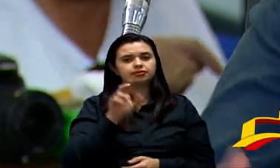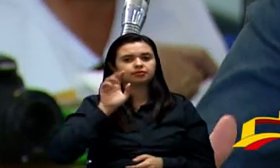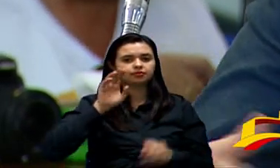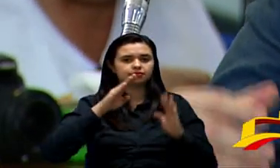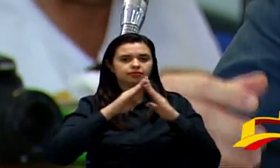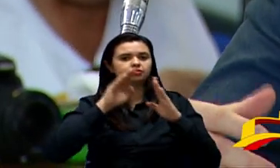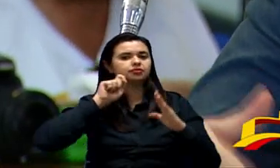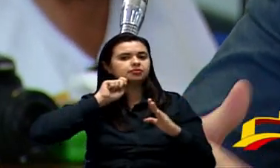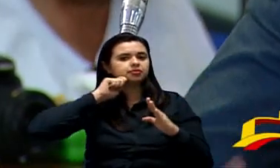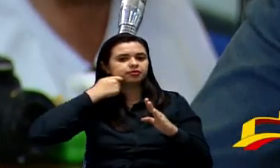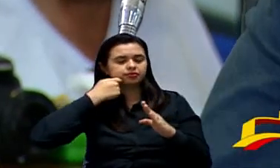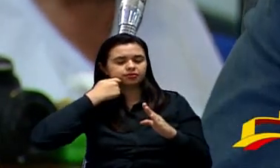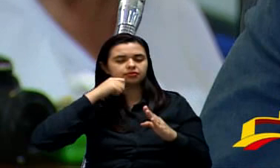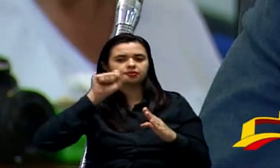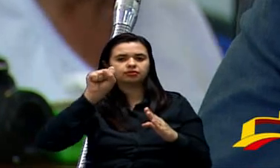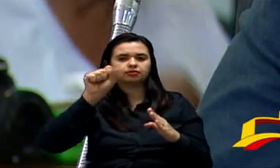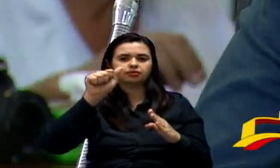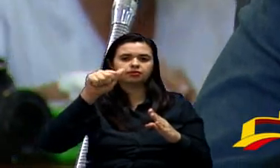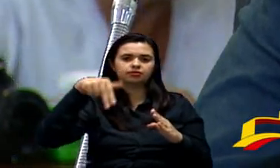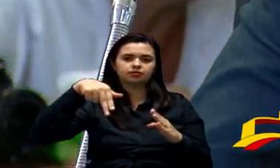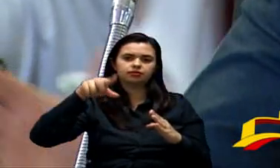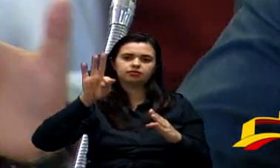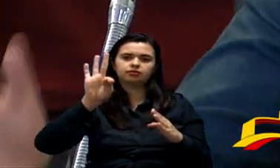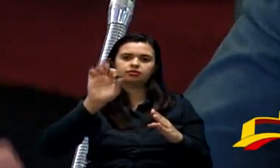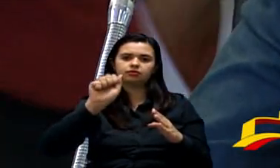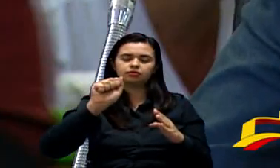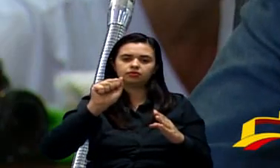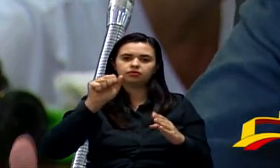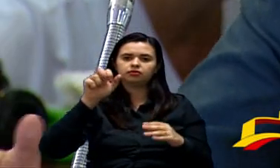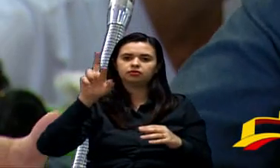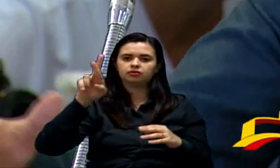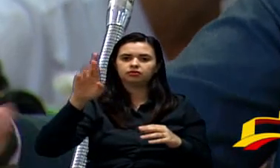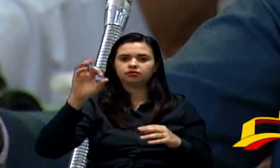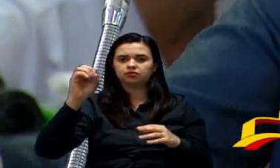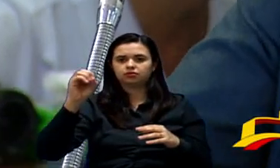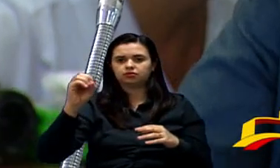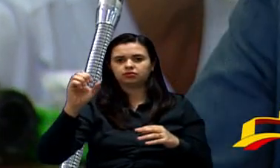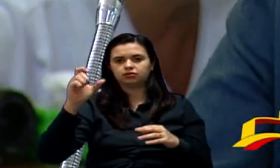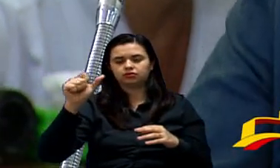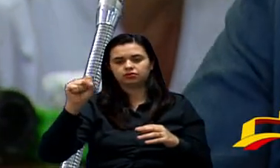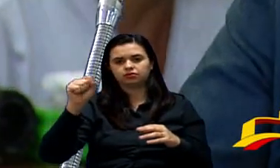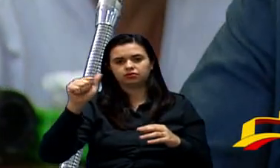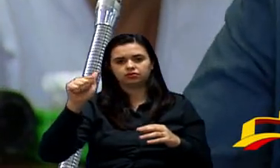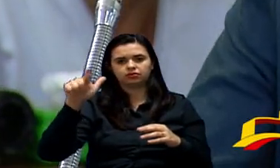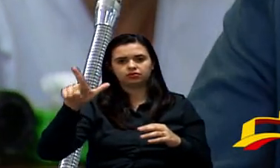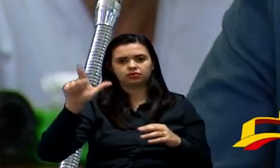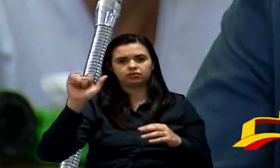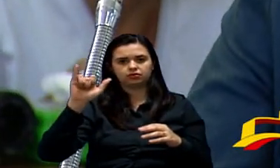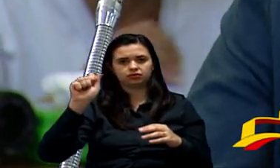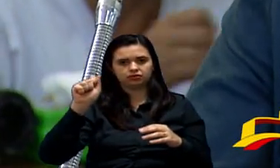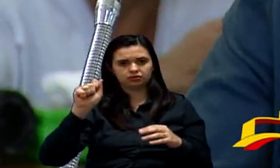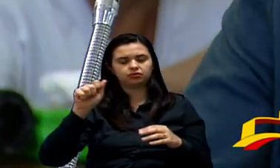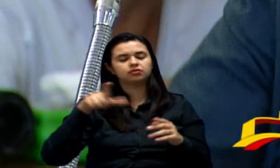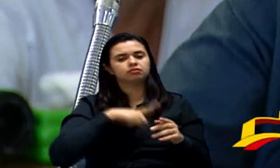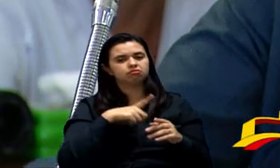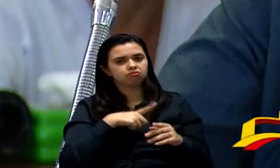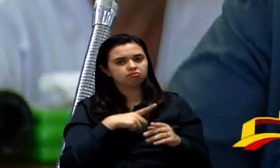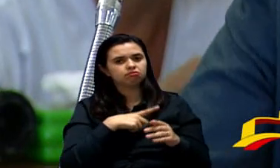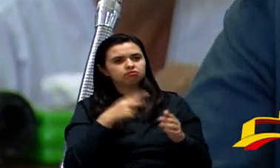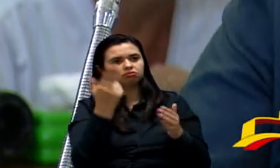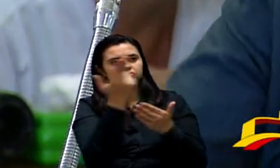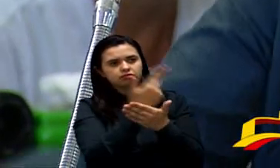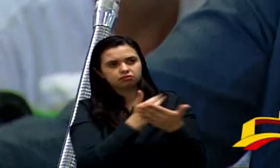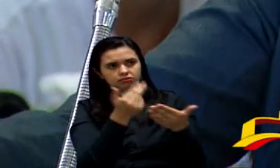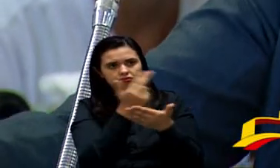prédio. Na padaria do Santa Rosália tem um mural lá, onde tem uma obra de arte do Cobra, né,